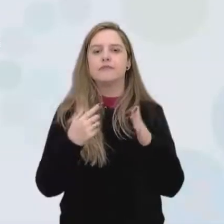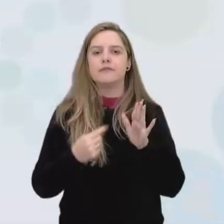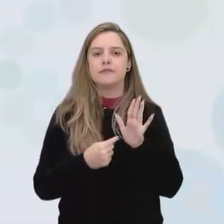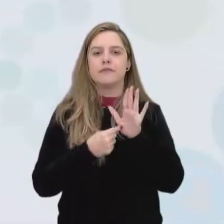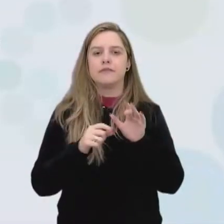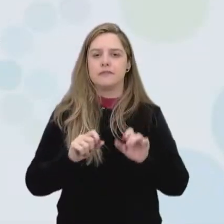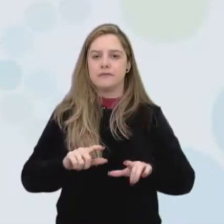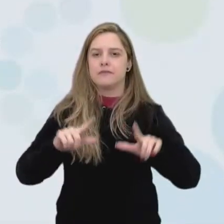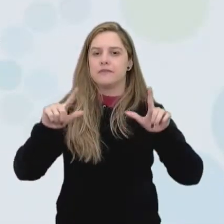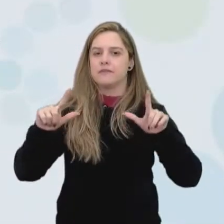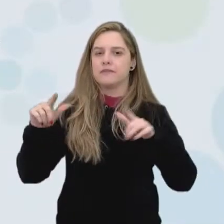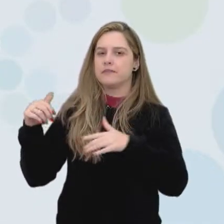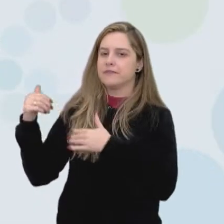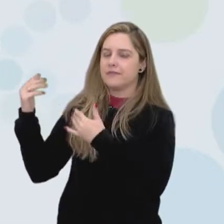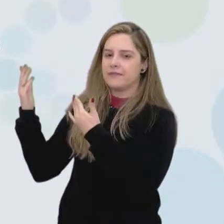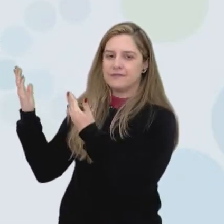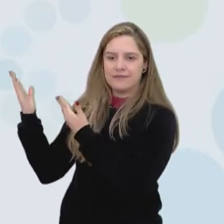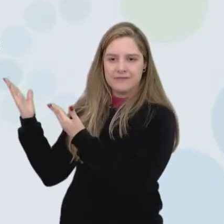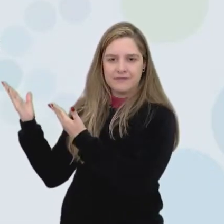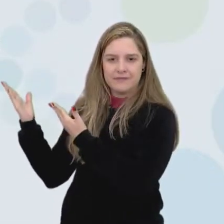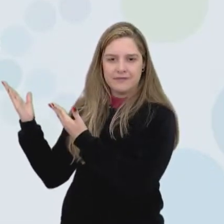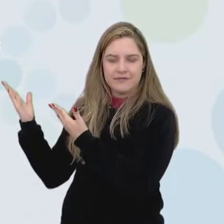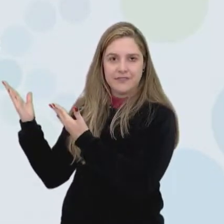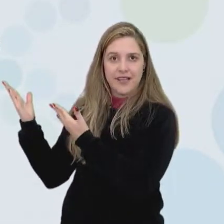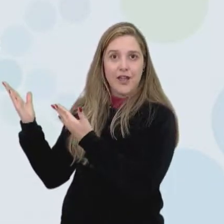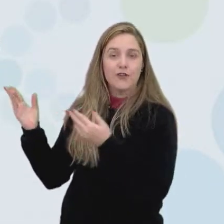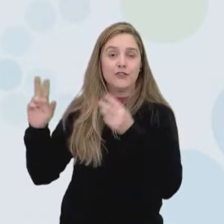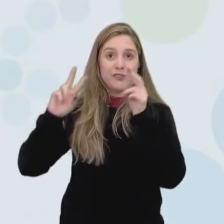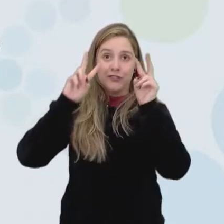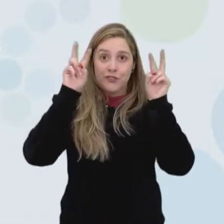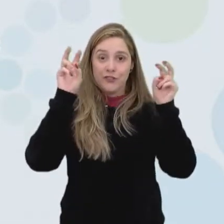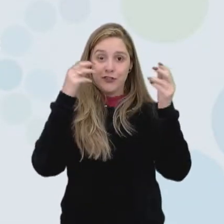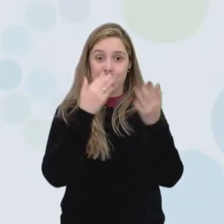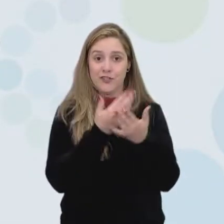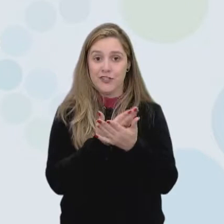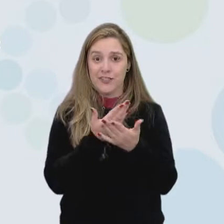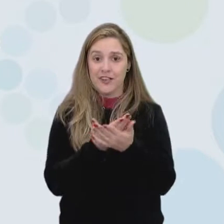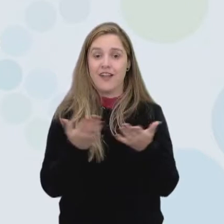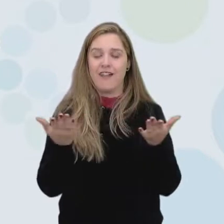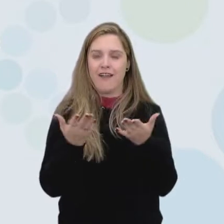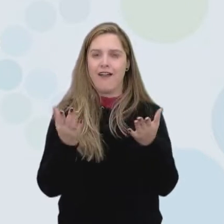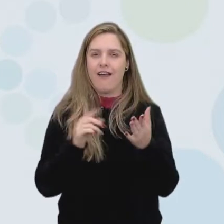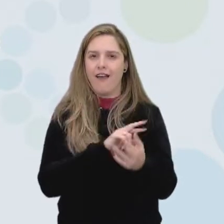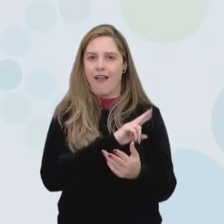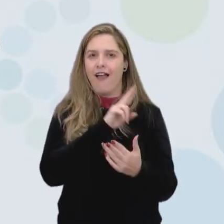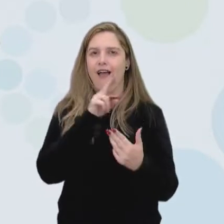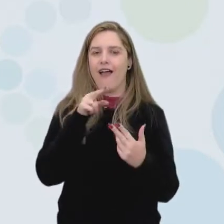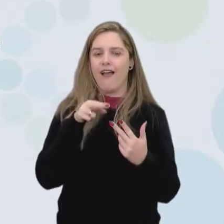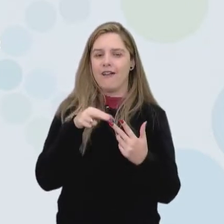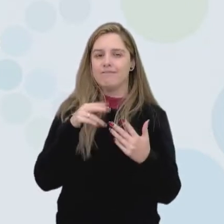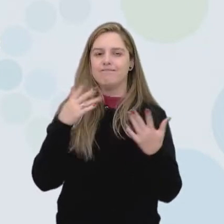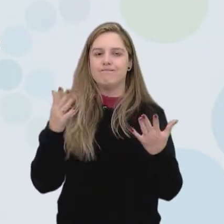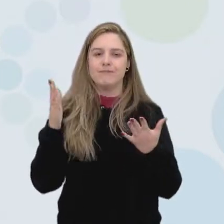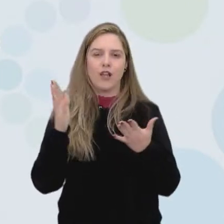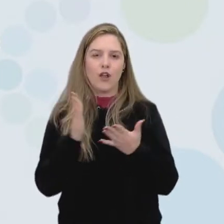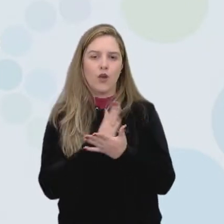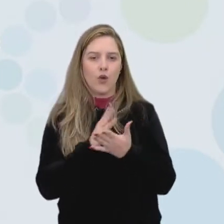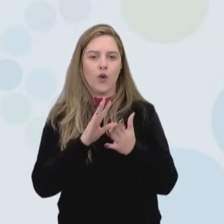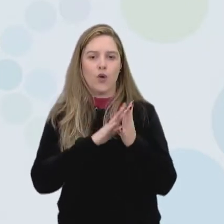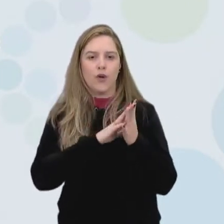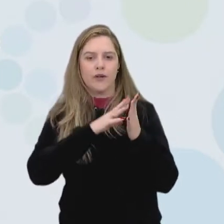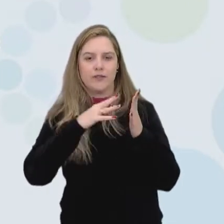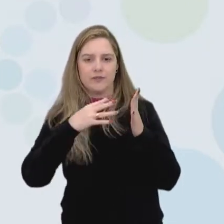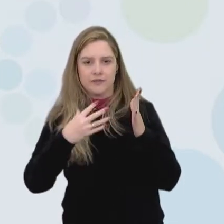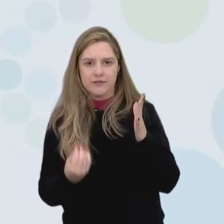para vocês, então, o título da nossa aula de hoje. A nossa aula, então, se refere, olha só, ao componente, do solo,